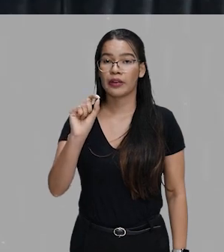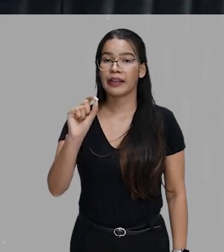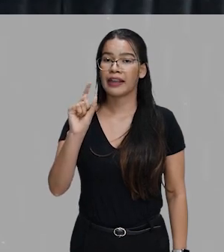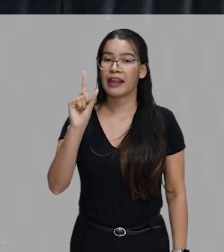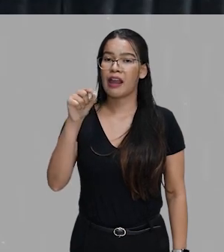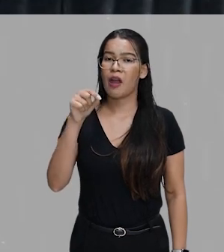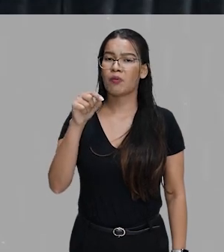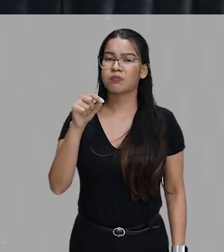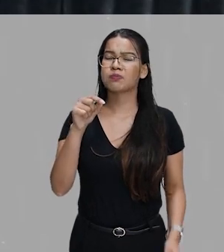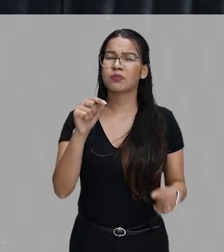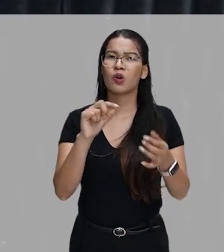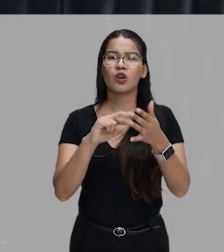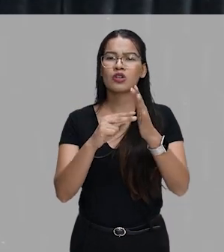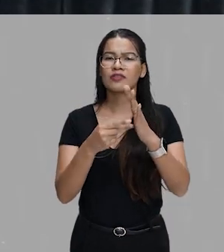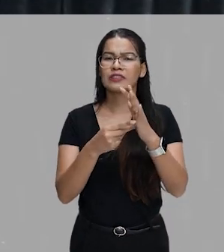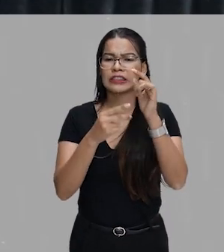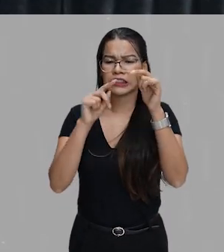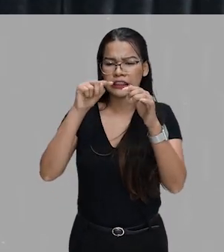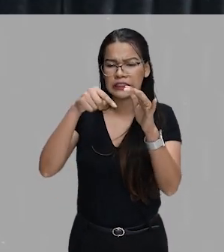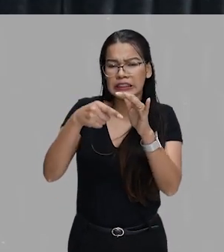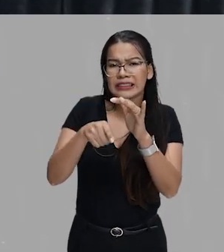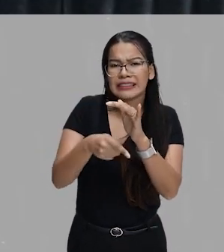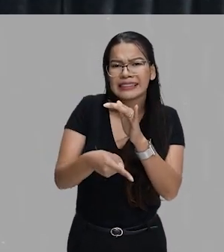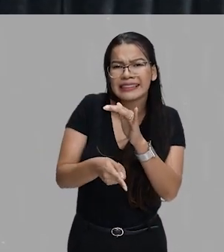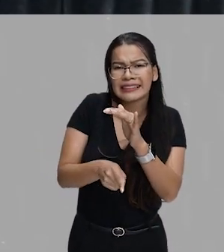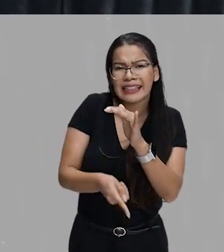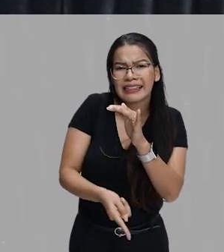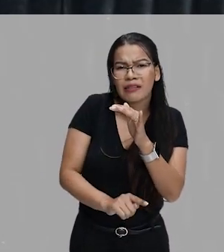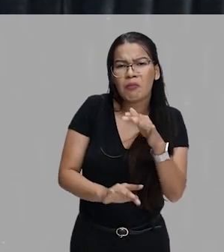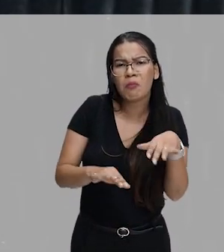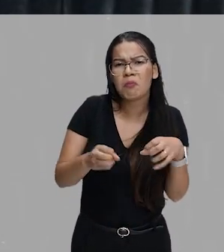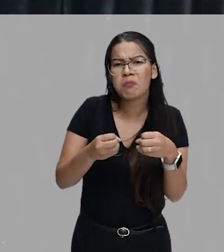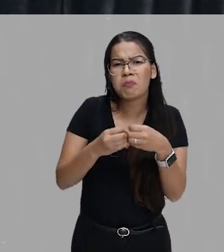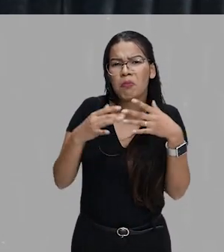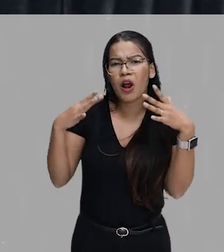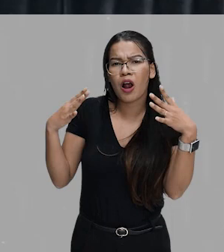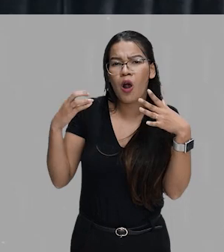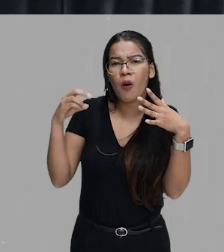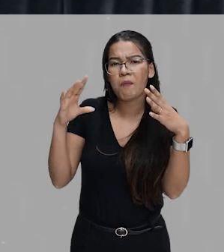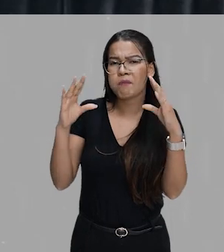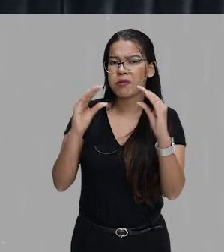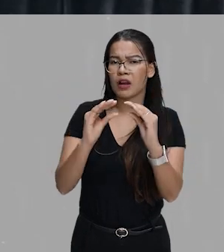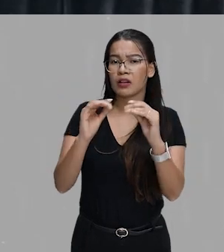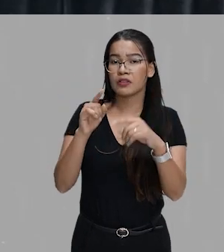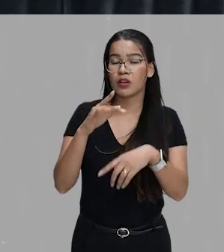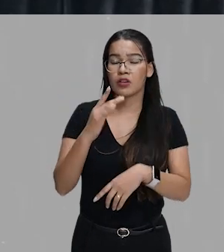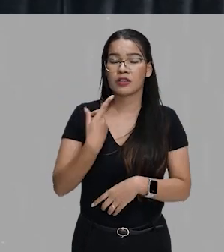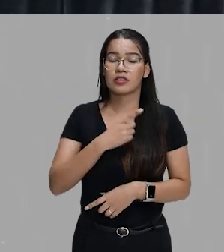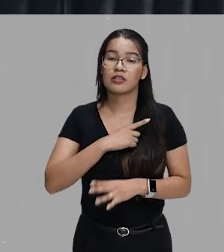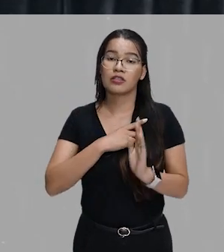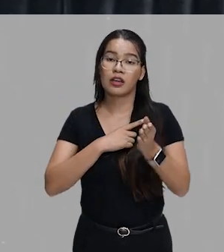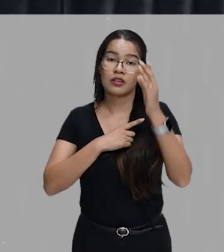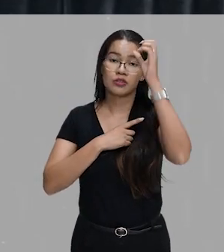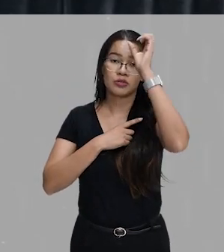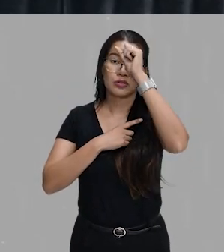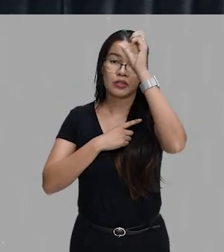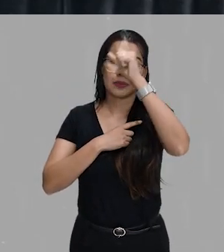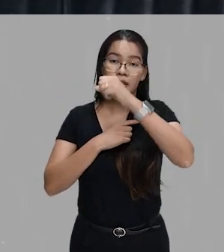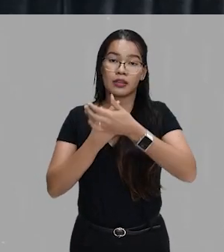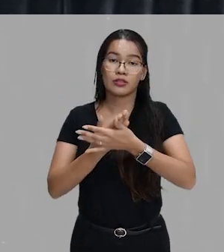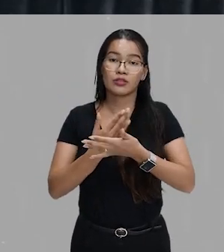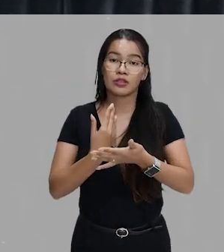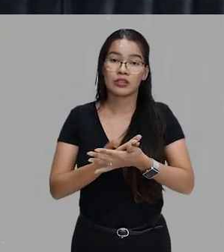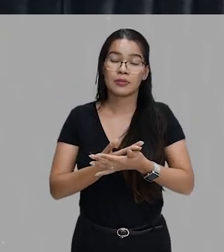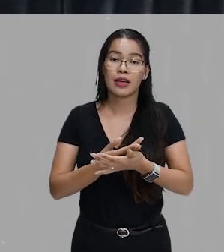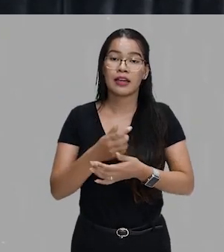de intensidade. A gente sabe que estuda os adjetivos se flexionam, né, nos graus,